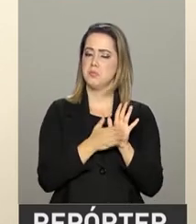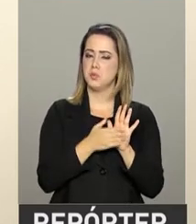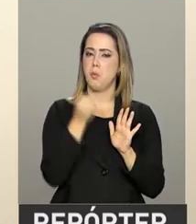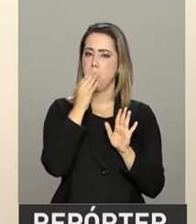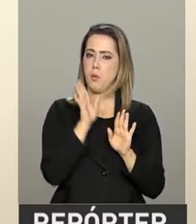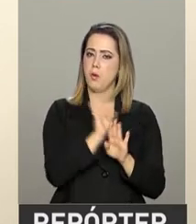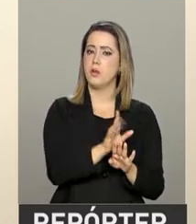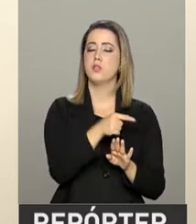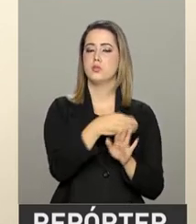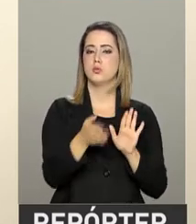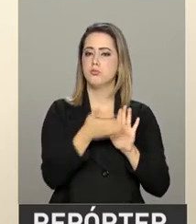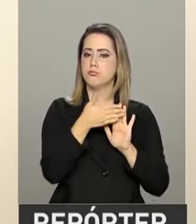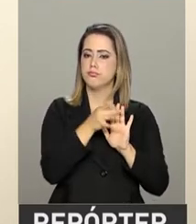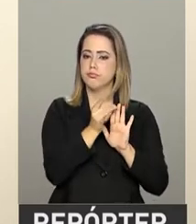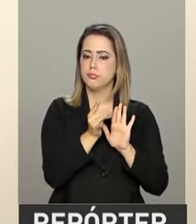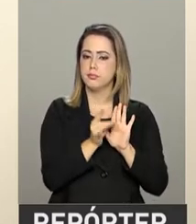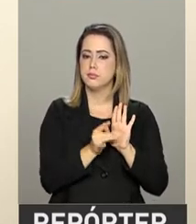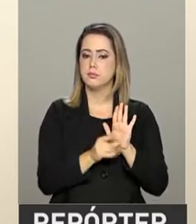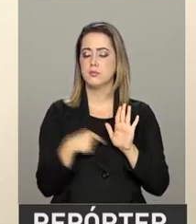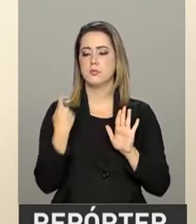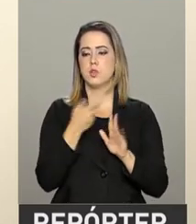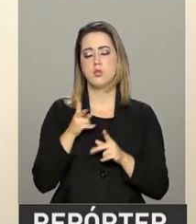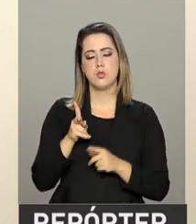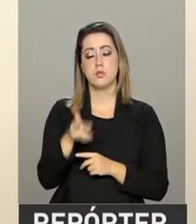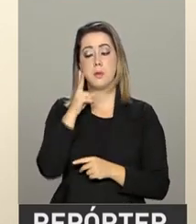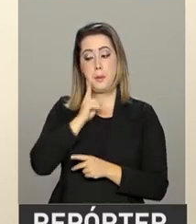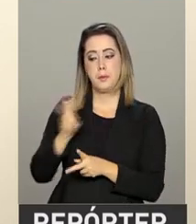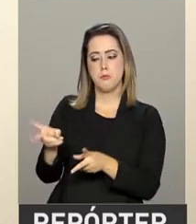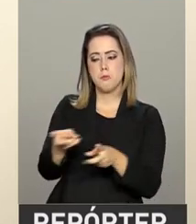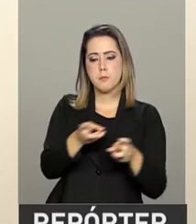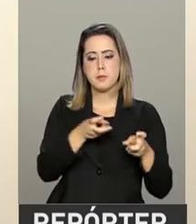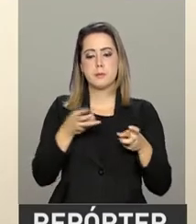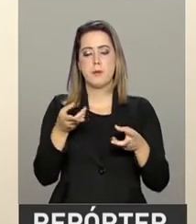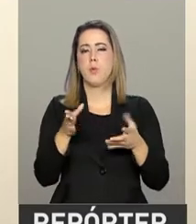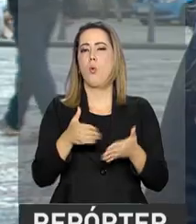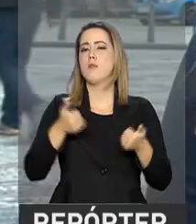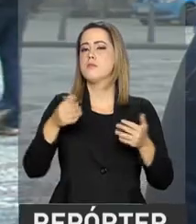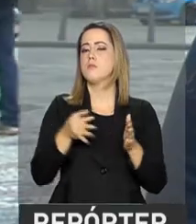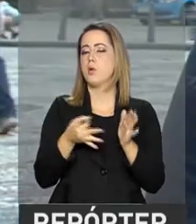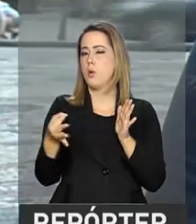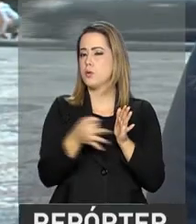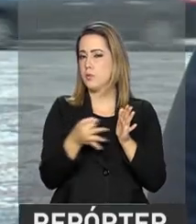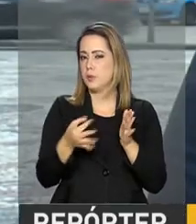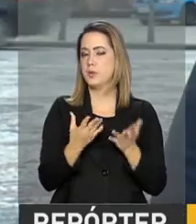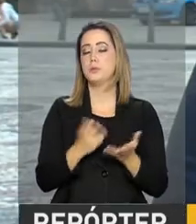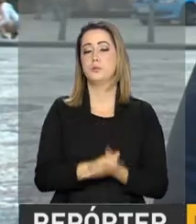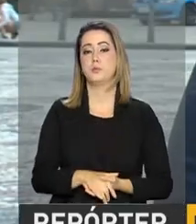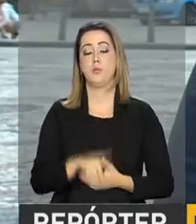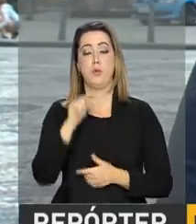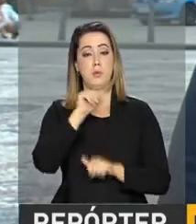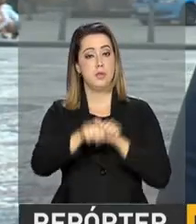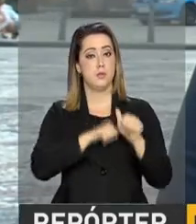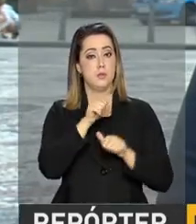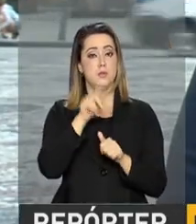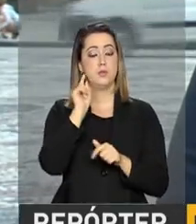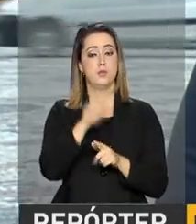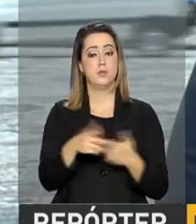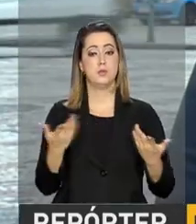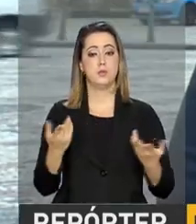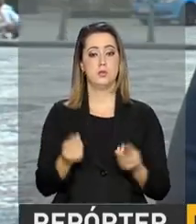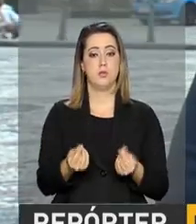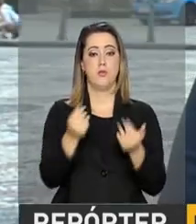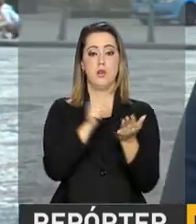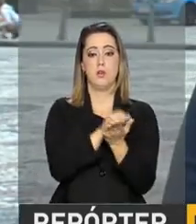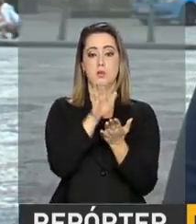contribuições apresentadas aí a gente sempre considera incorpore um projeto uma das mudanças previstas é a alteração do valor